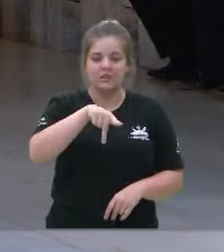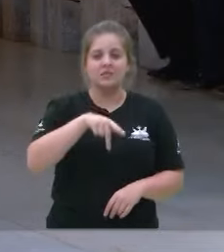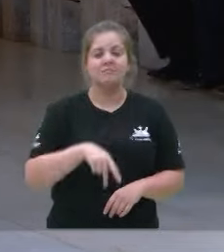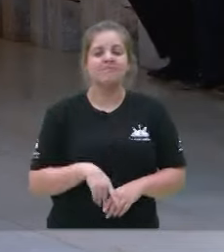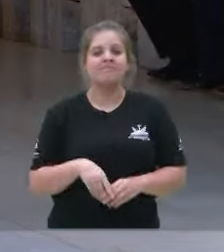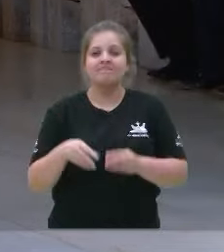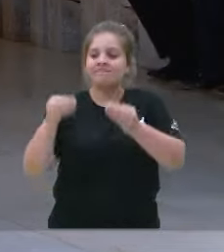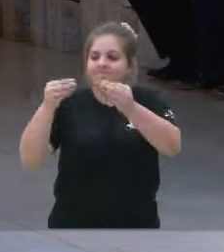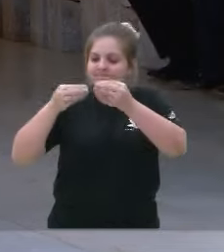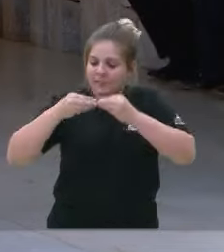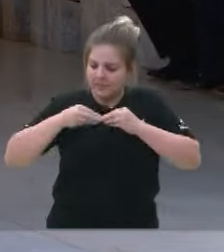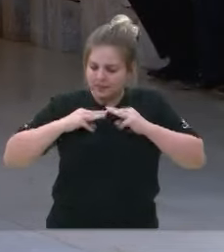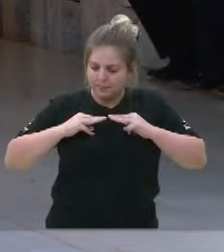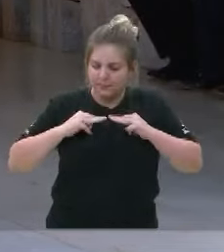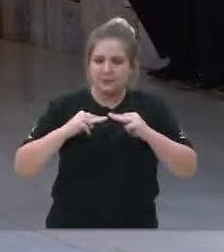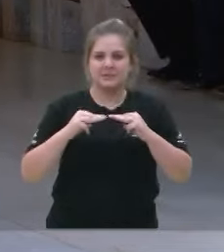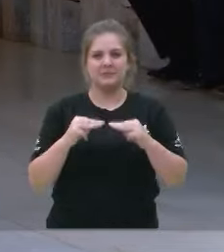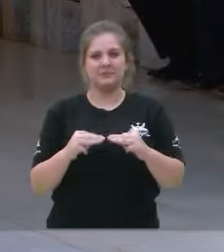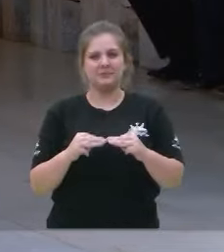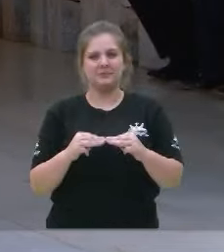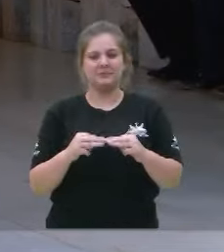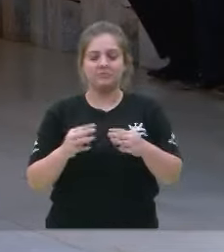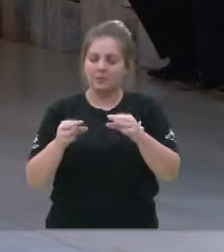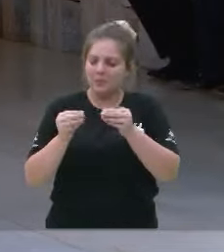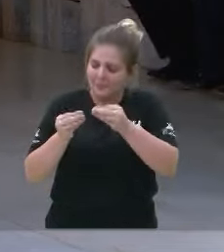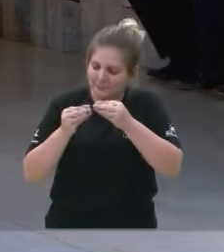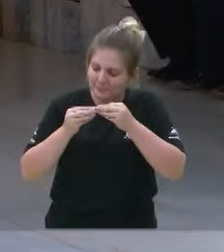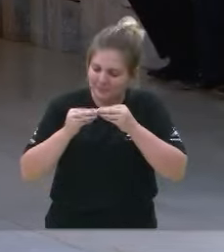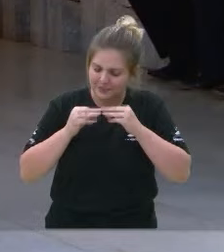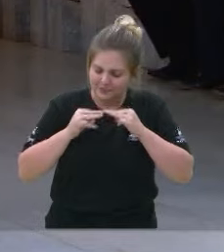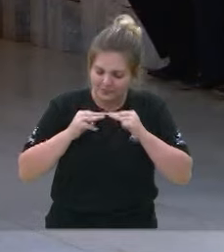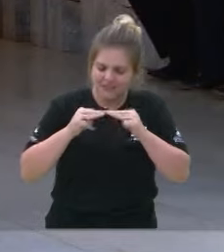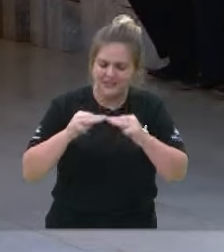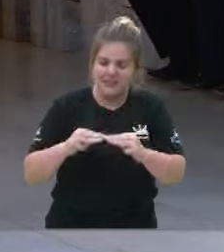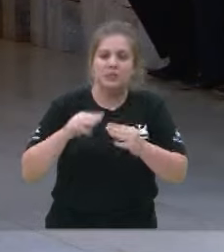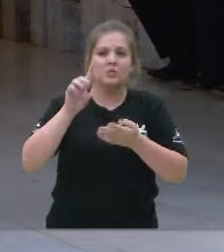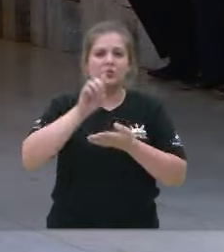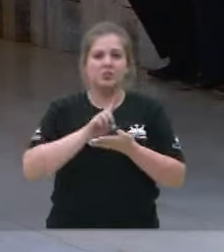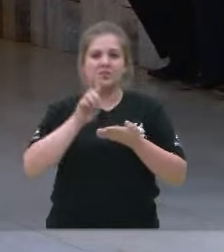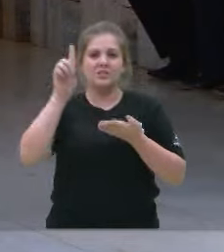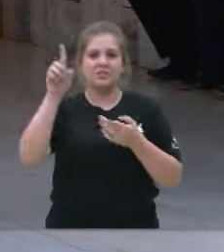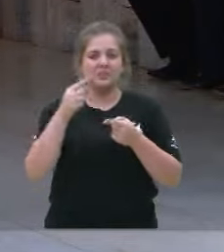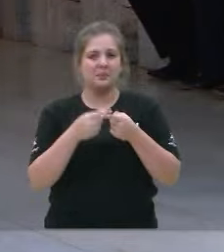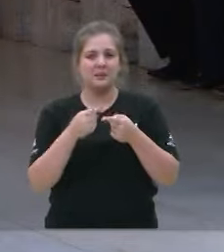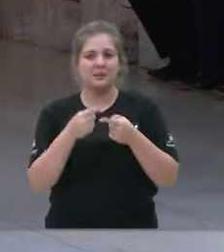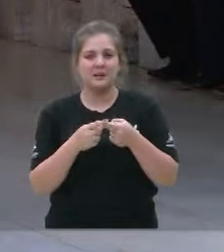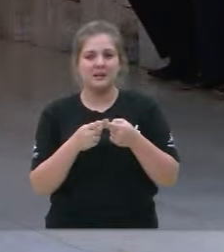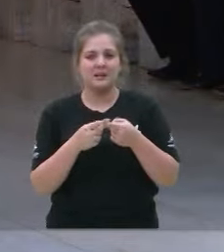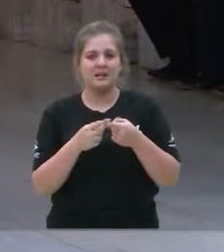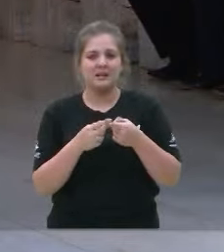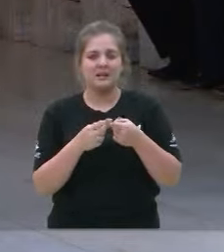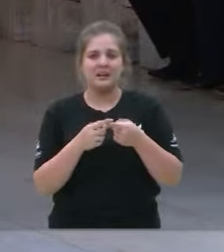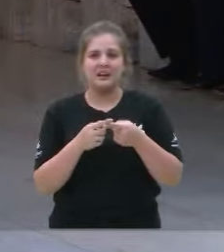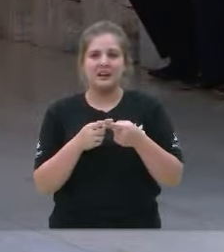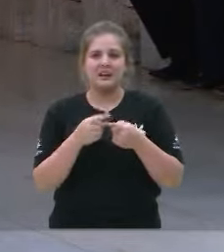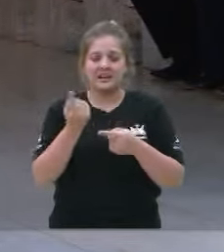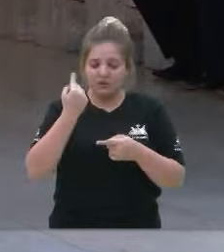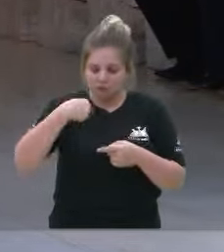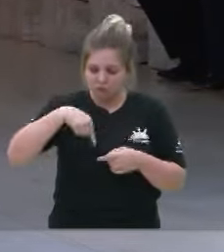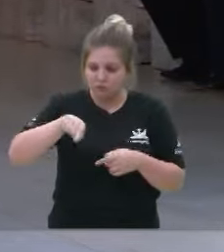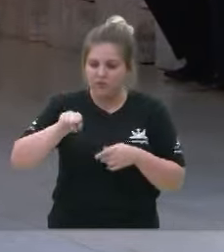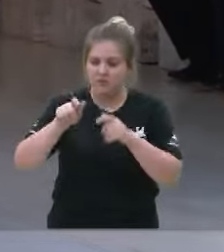missão uma missão de Deus para que ele fosse aquela cidade